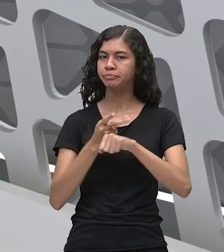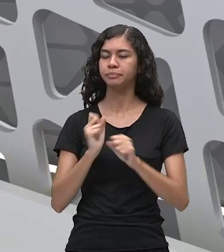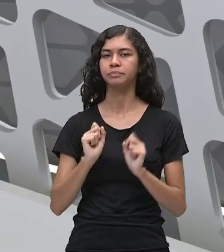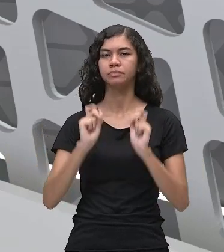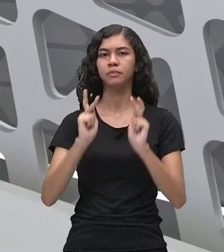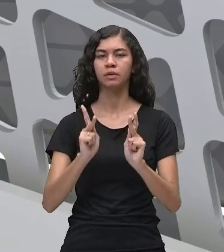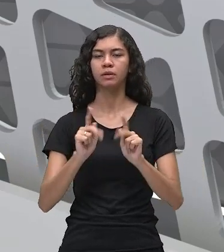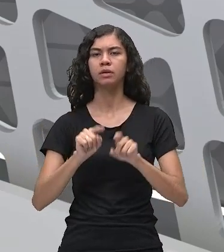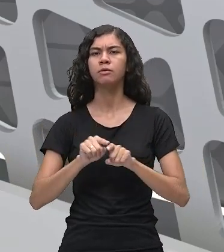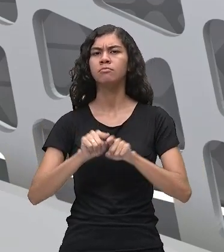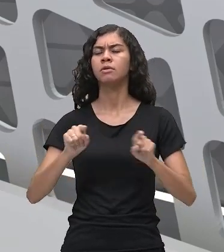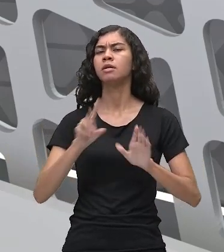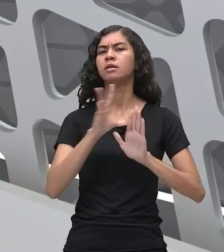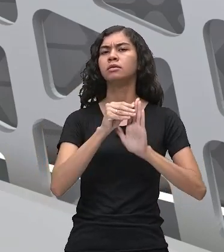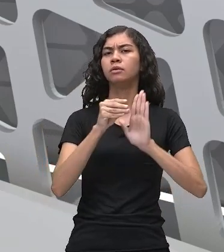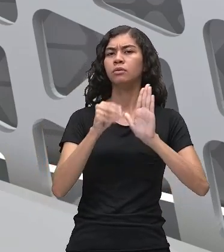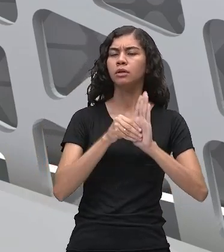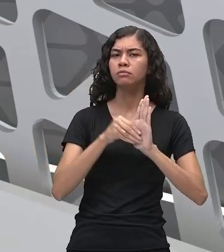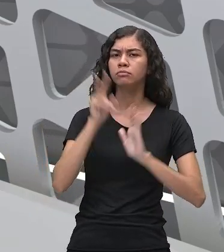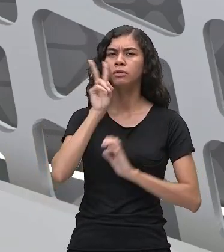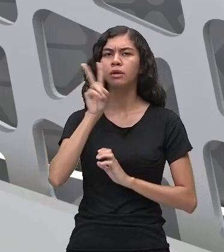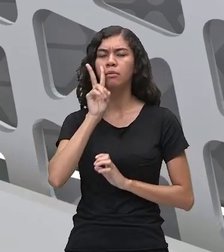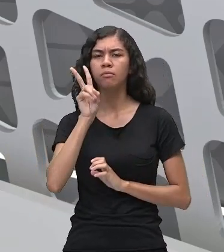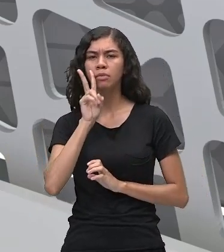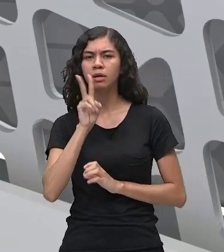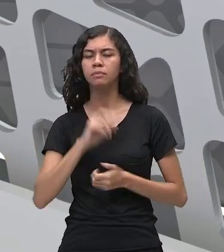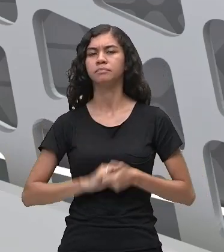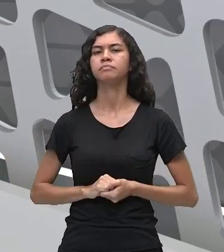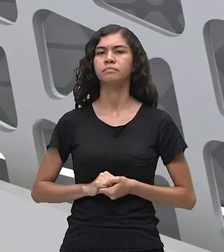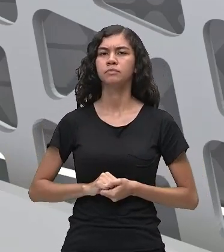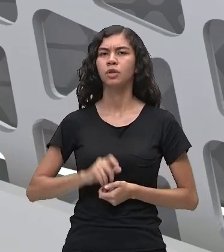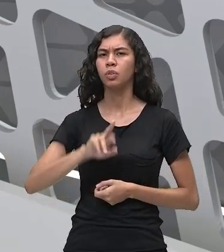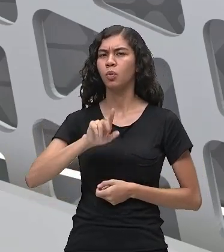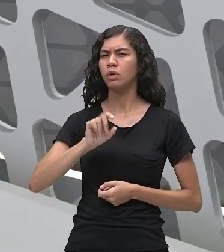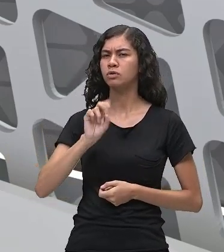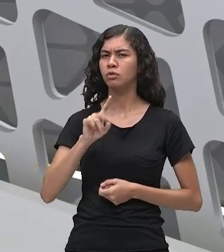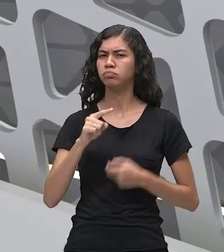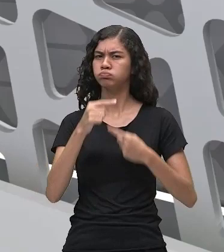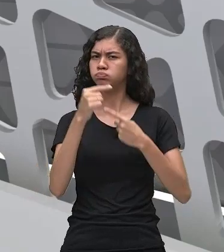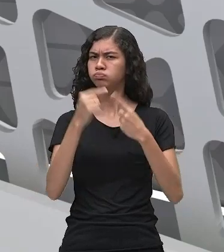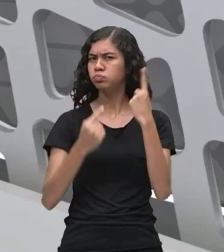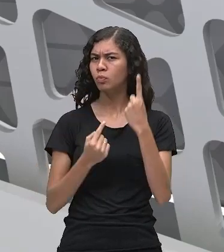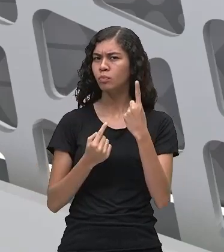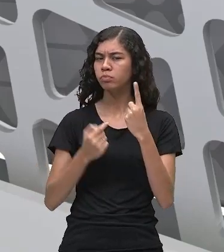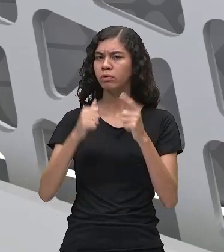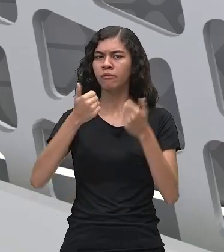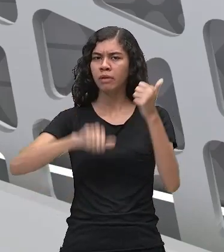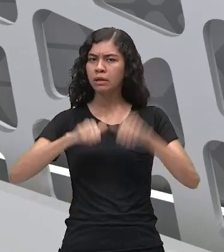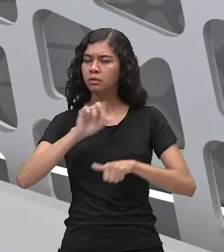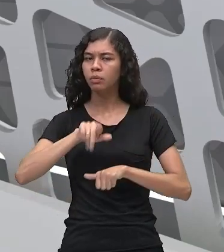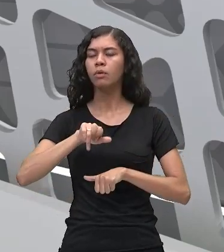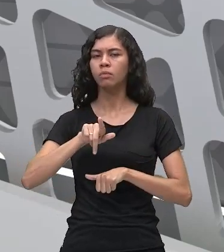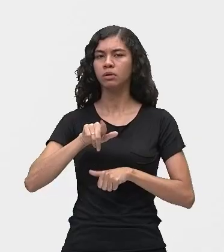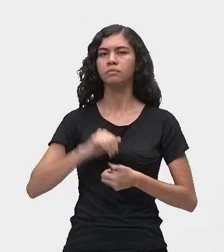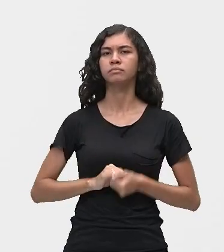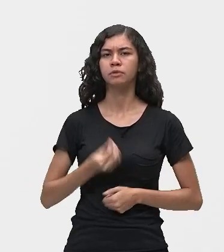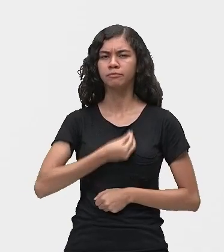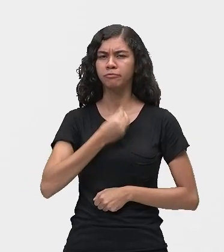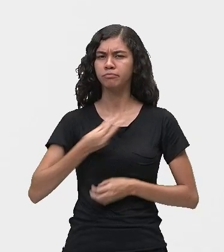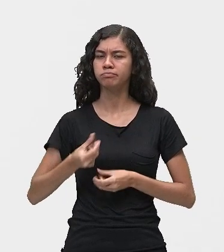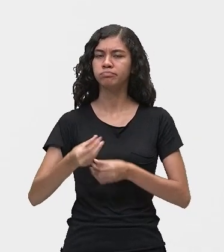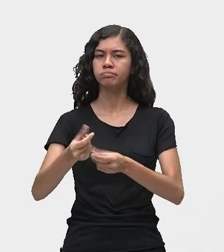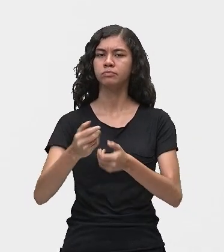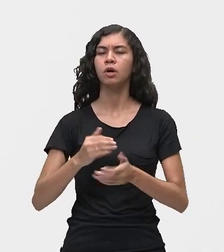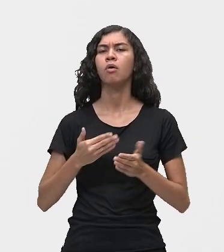mas os conteúdos que a gente vai relembrar, eles não servem apenas para uma avaliação, né? Eles servem para a nossa vida. Vamos começar com máquinas